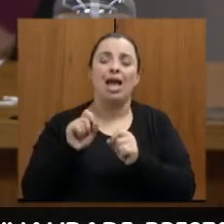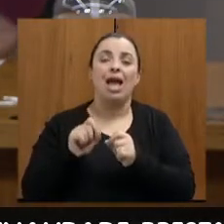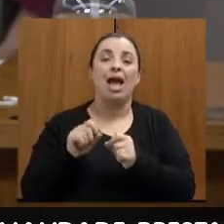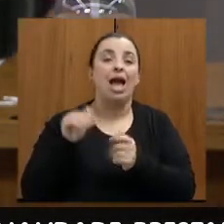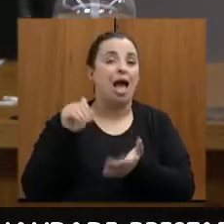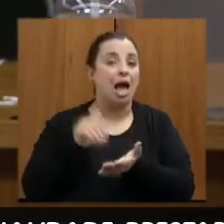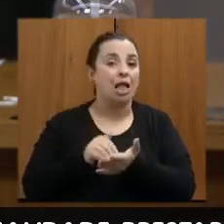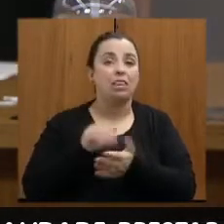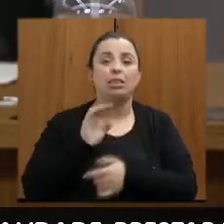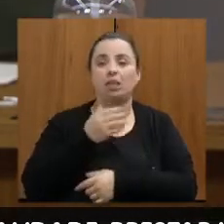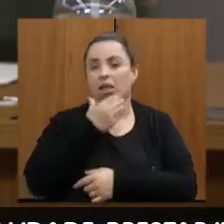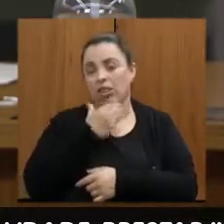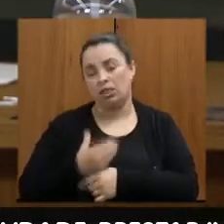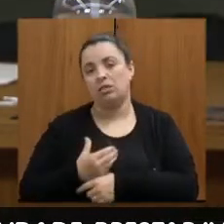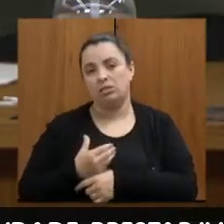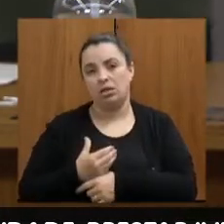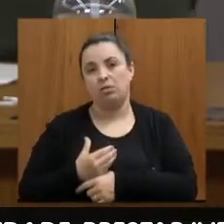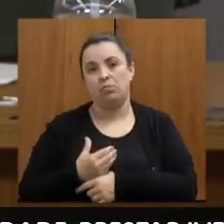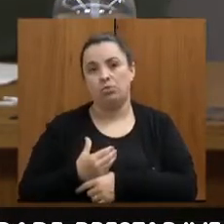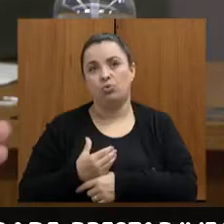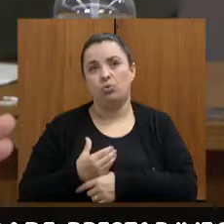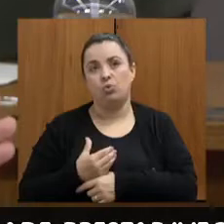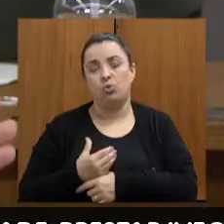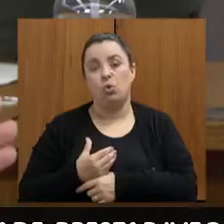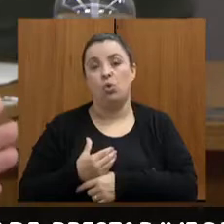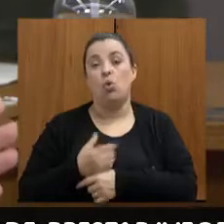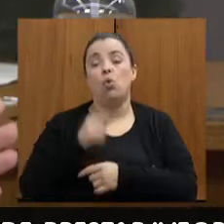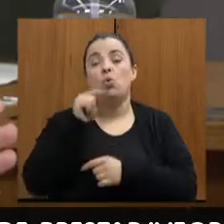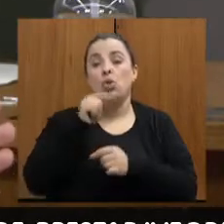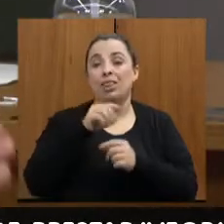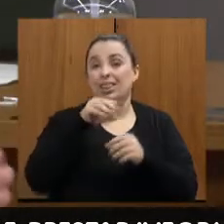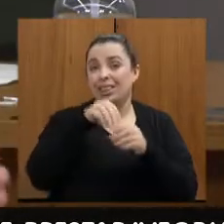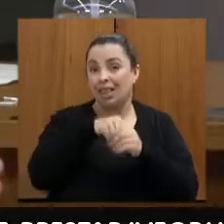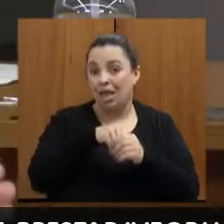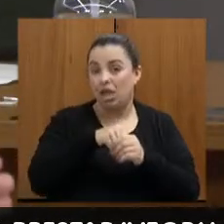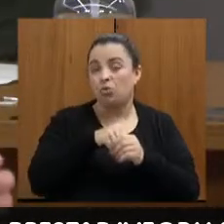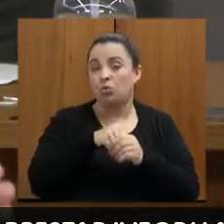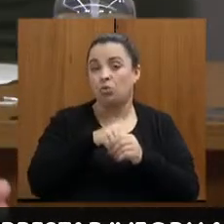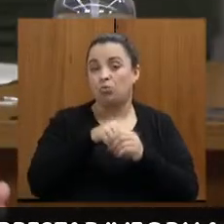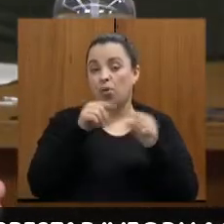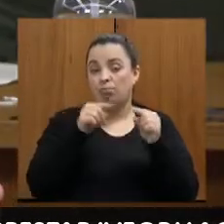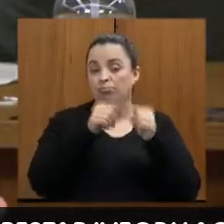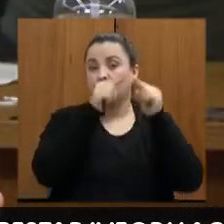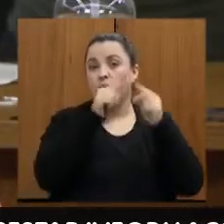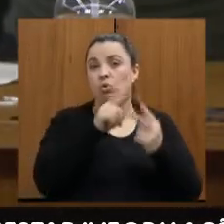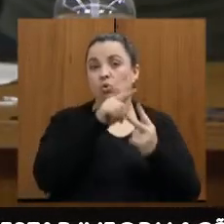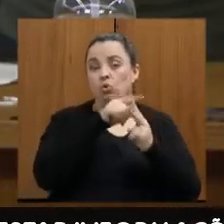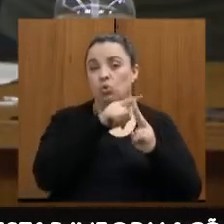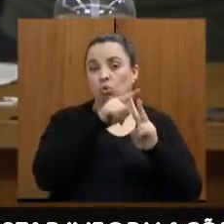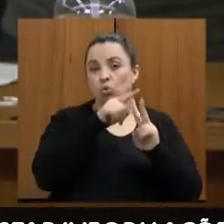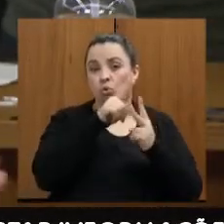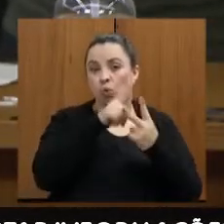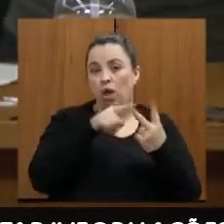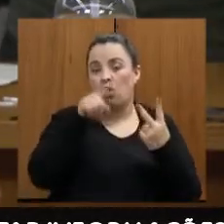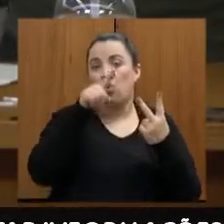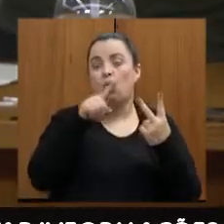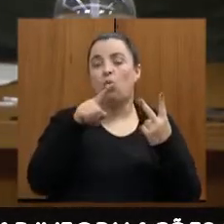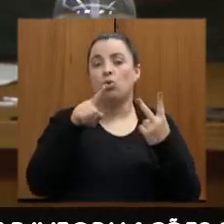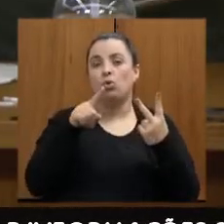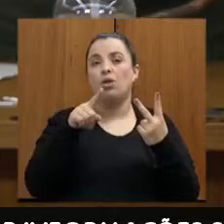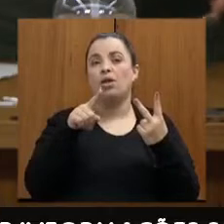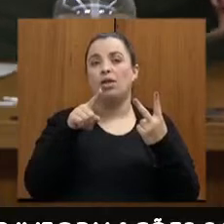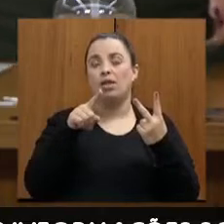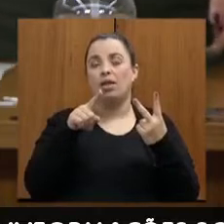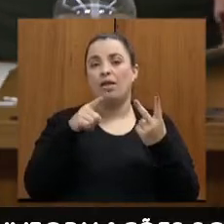do ano no acordo da de reparação com Brumadinho né com a